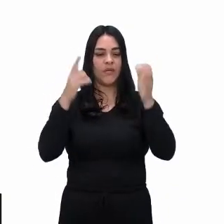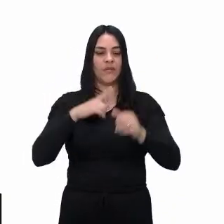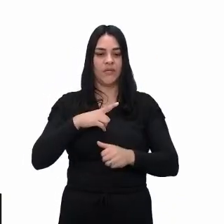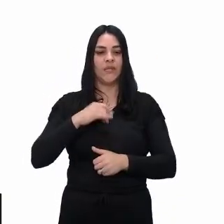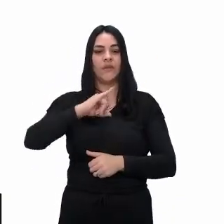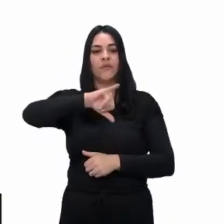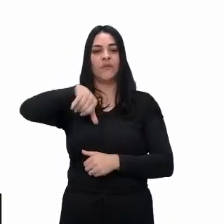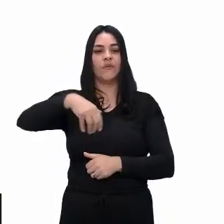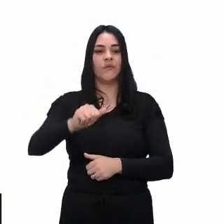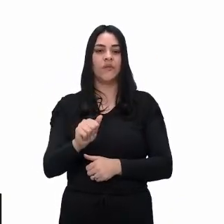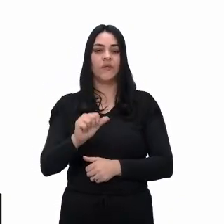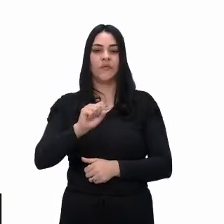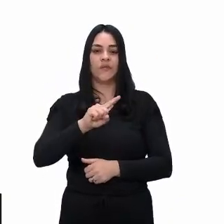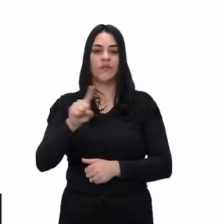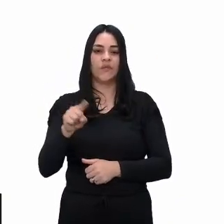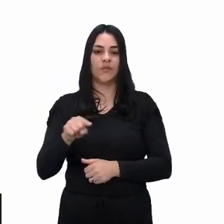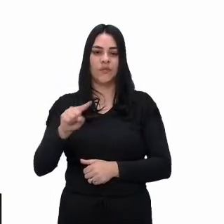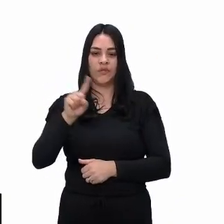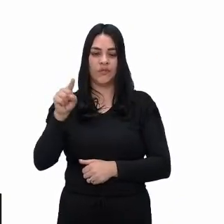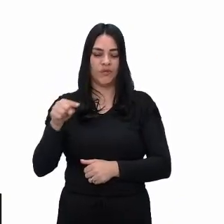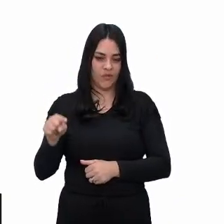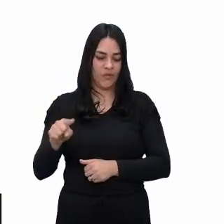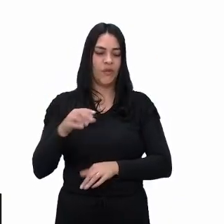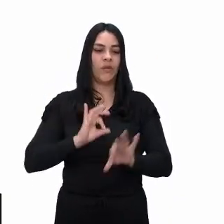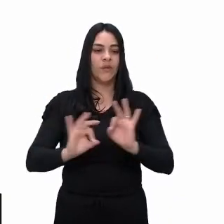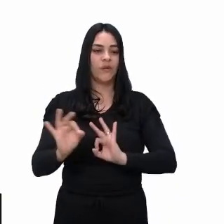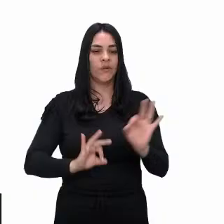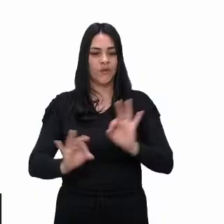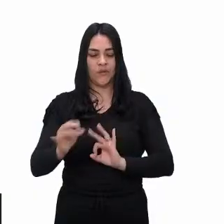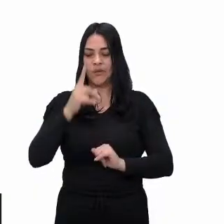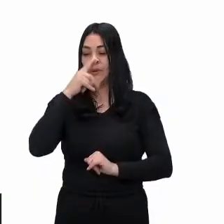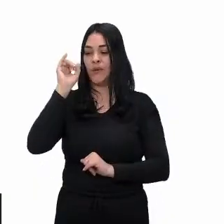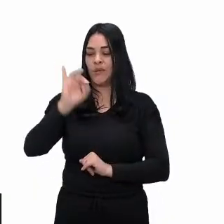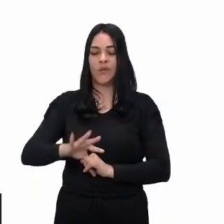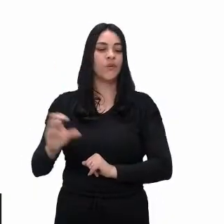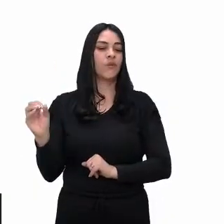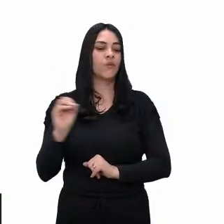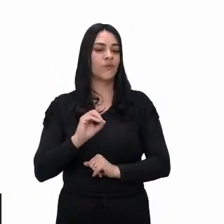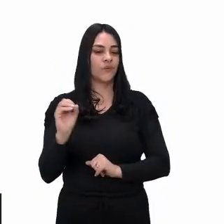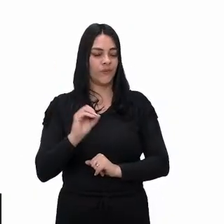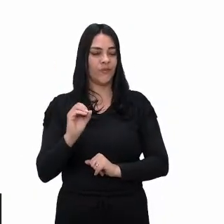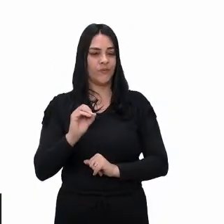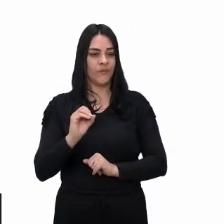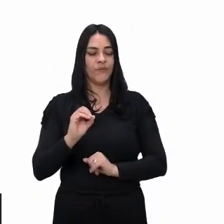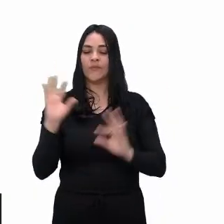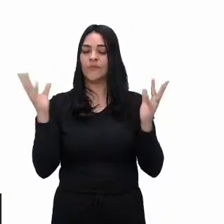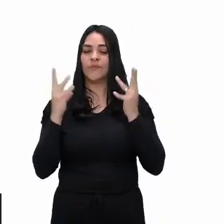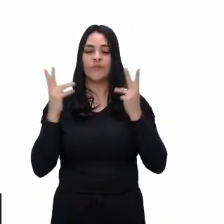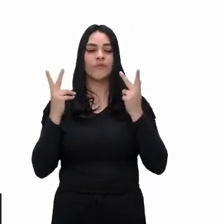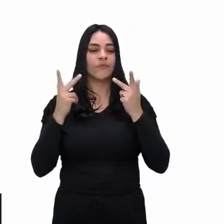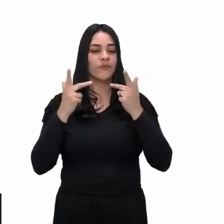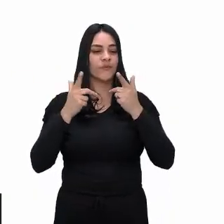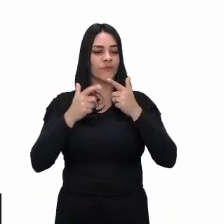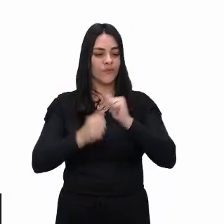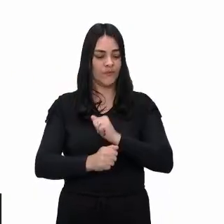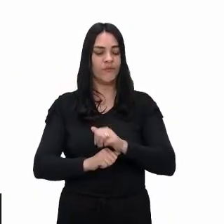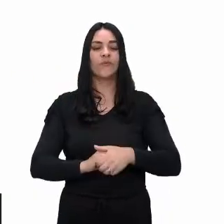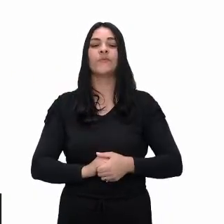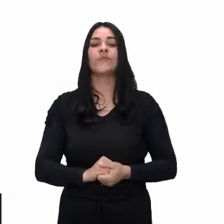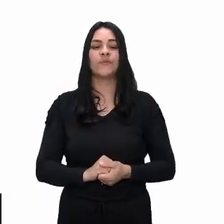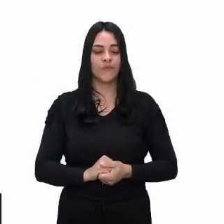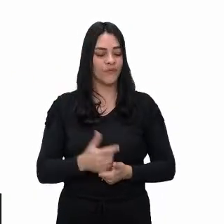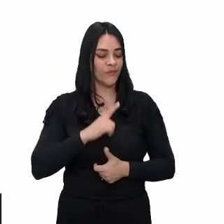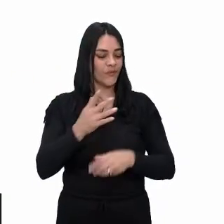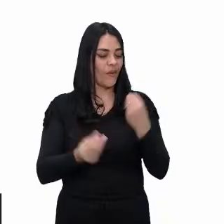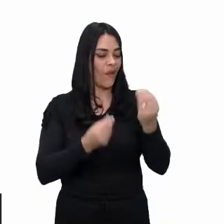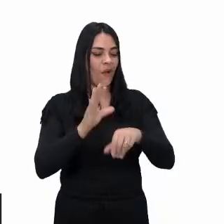Jazz, né, com a organização e conceito Lixo Zero. Foi maravilhoso, não tenho nem o